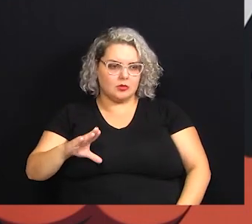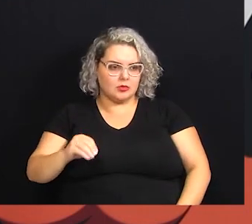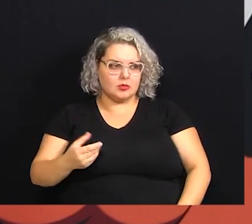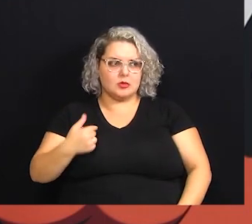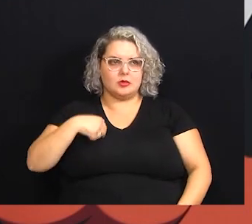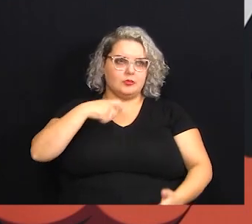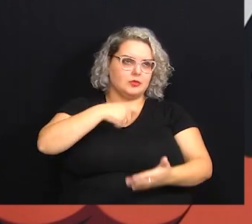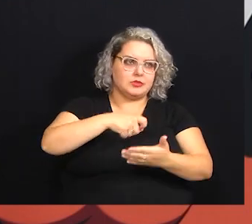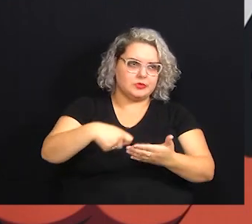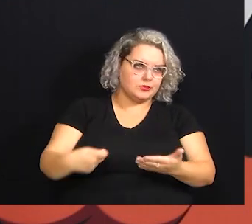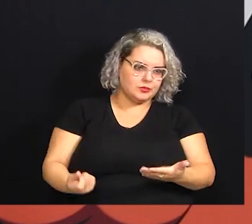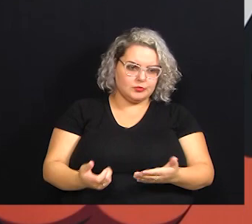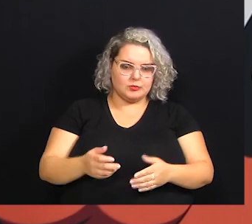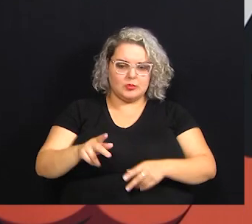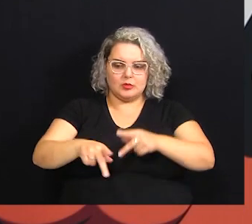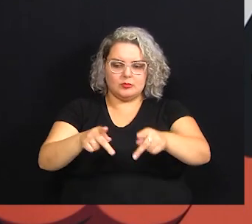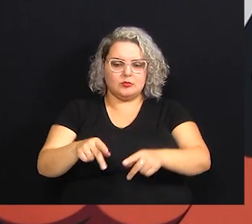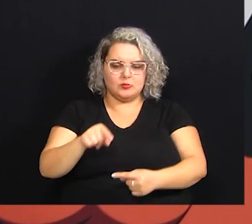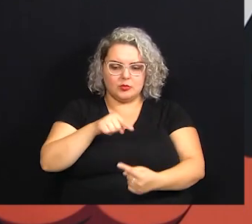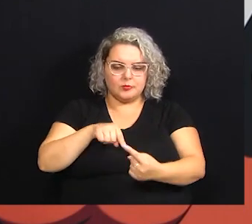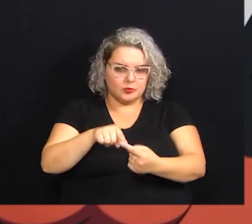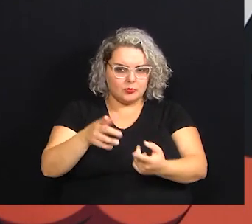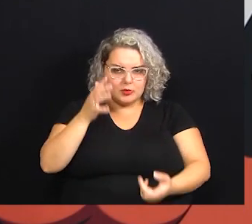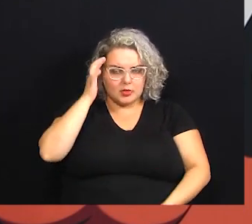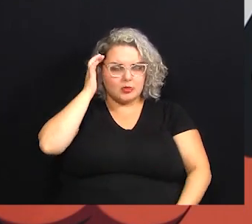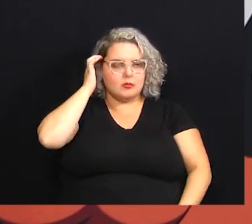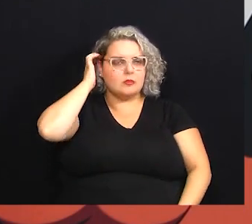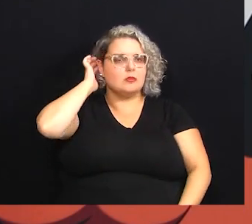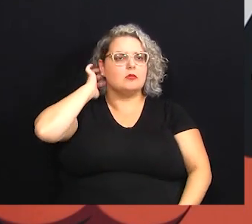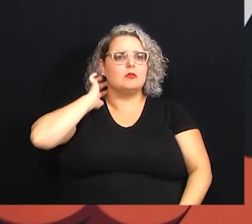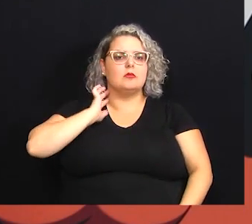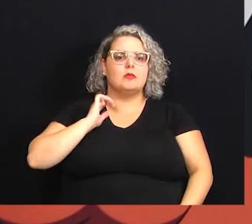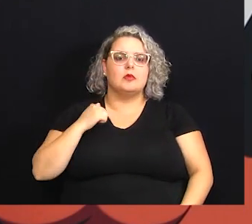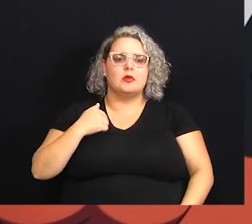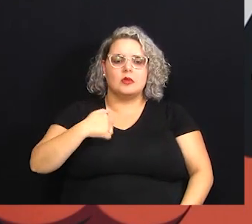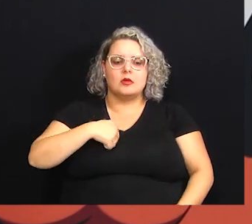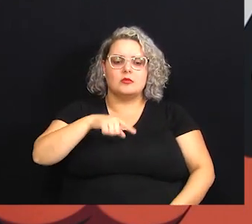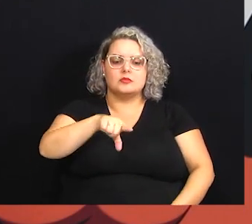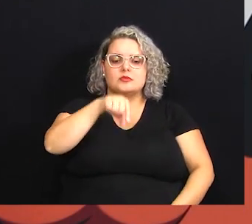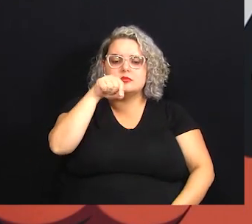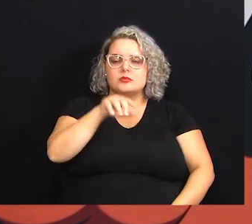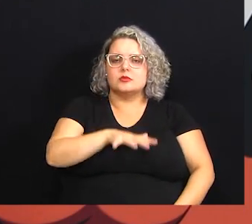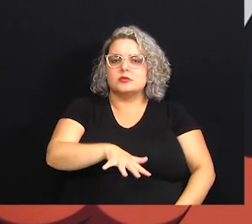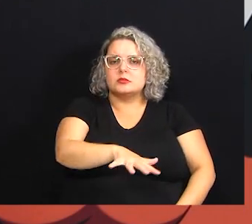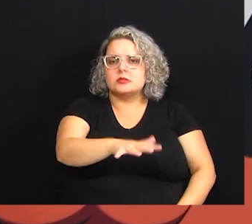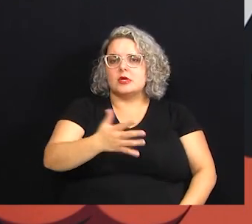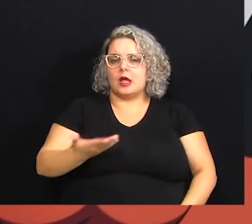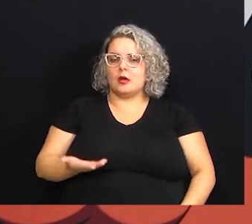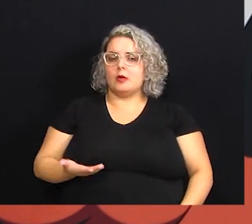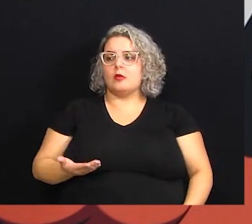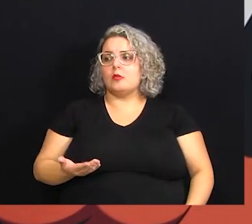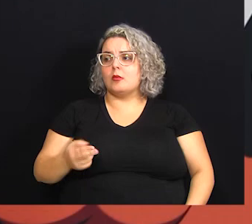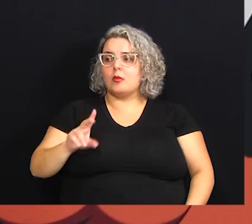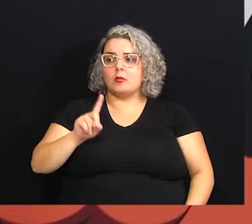vou escrever para determinado público, vou por esse caminho, né? Como é que foi aí ou não, de